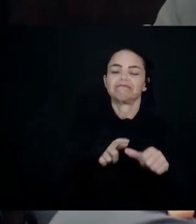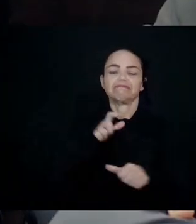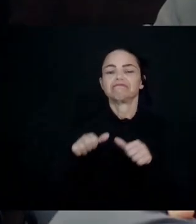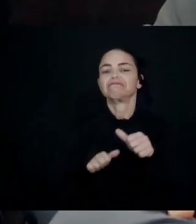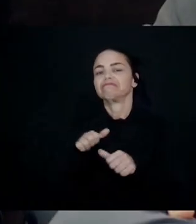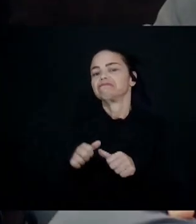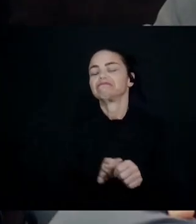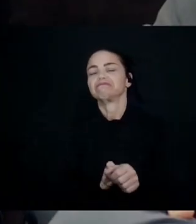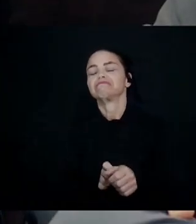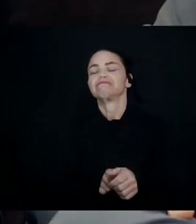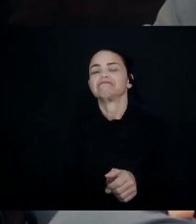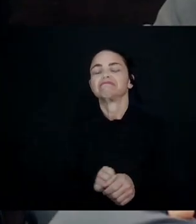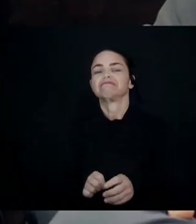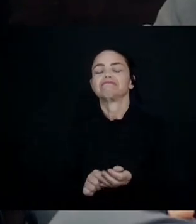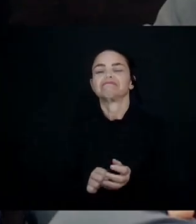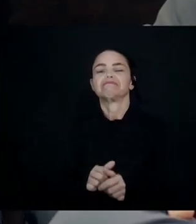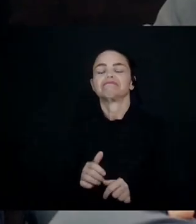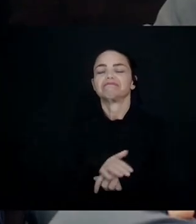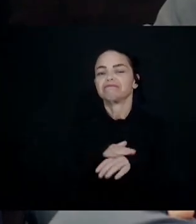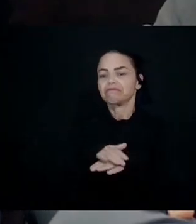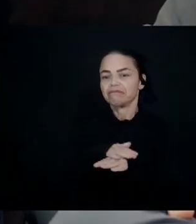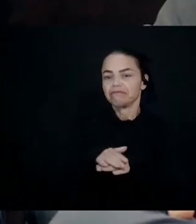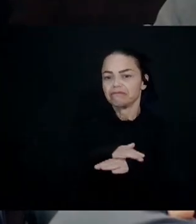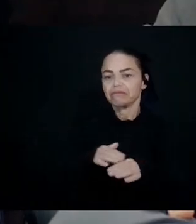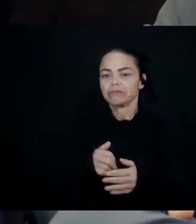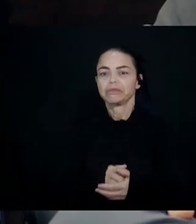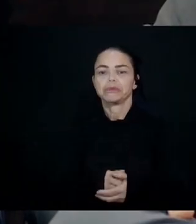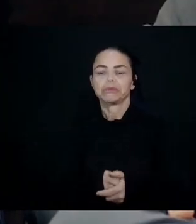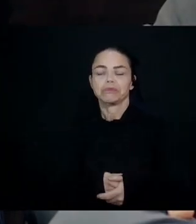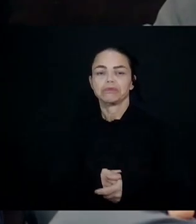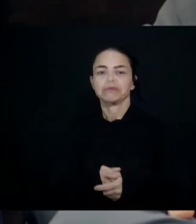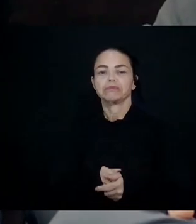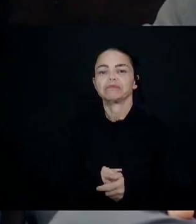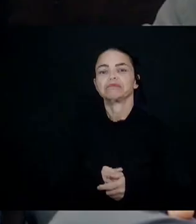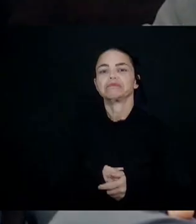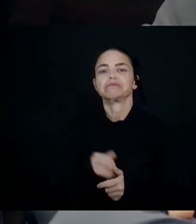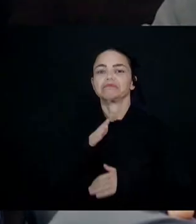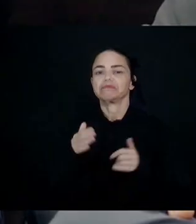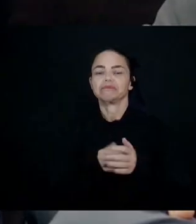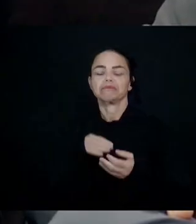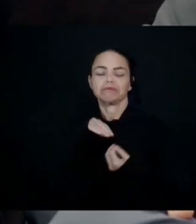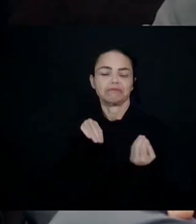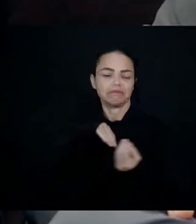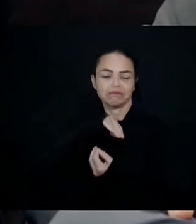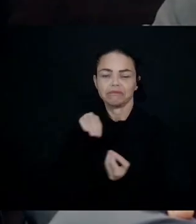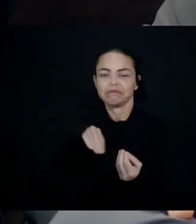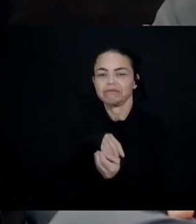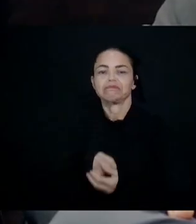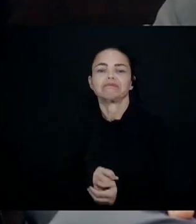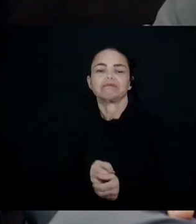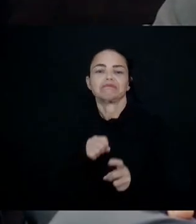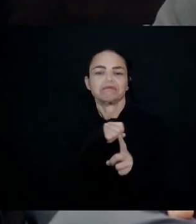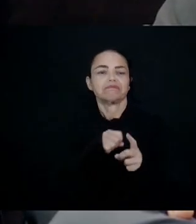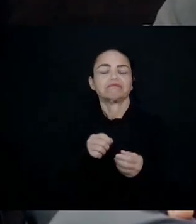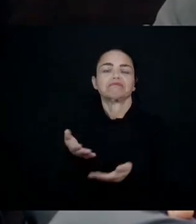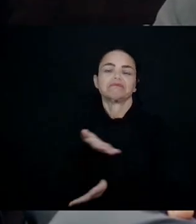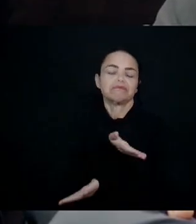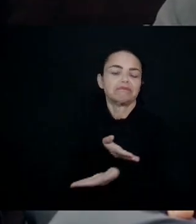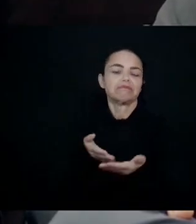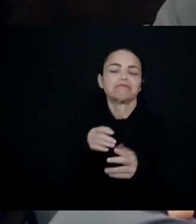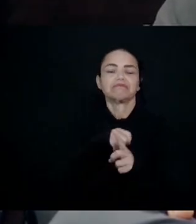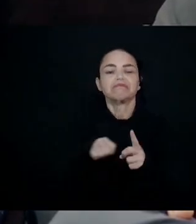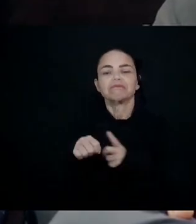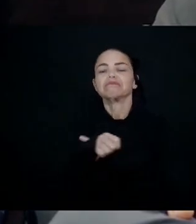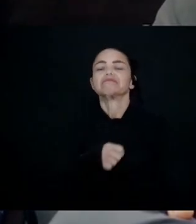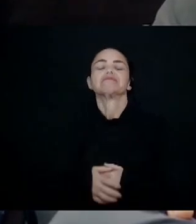pessoas, de tudo isso que envolve, socializar, tudo isso que envolve você